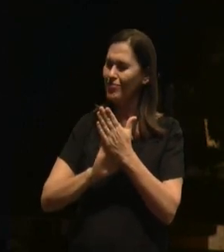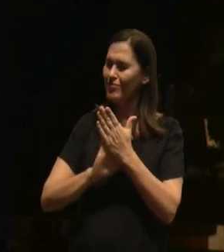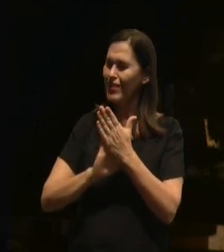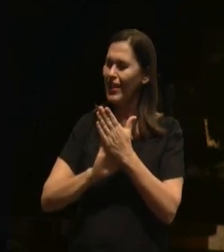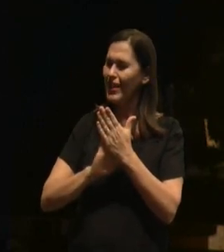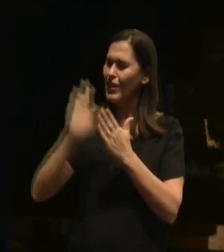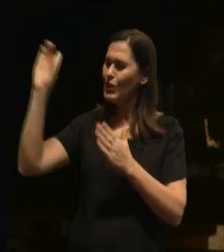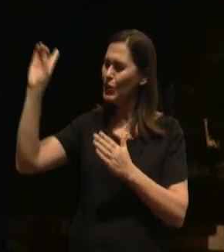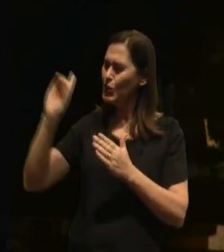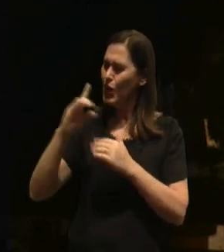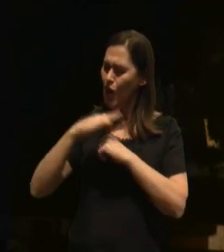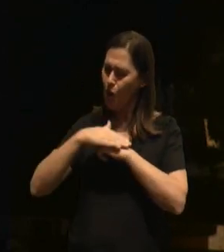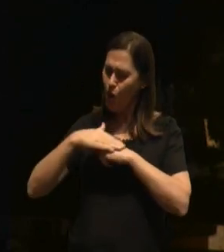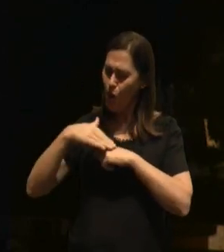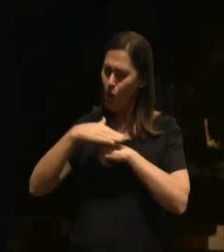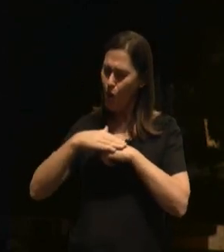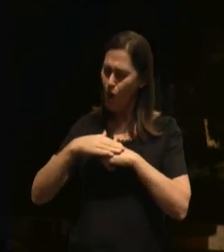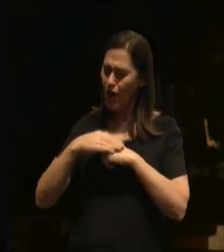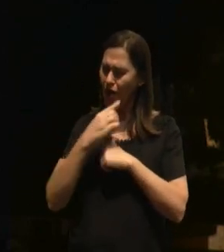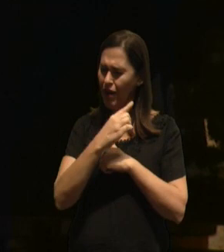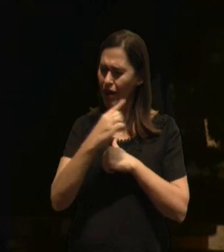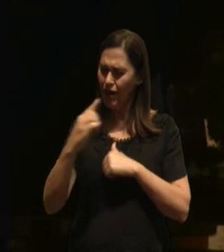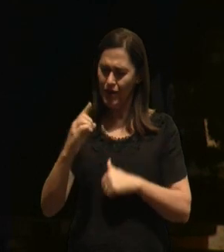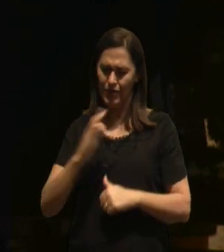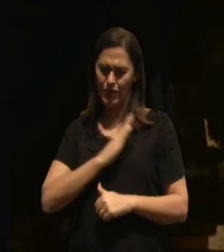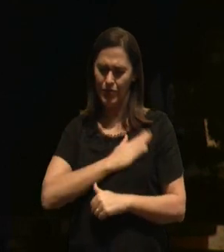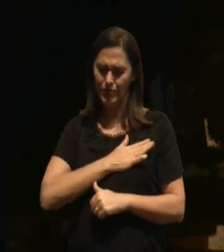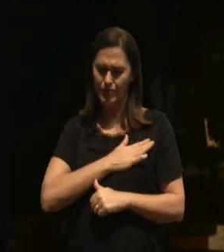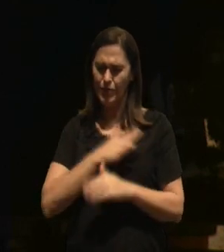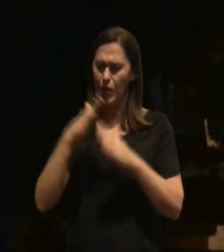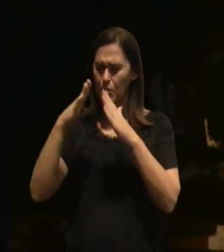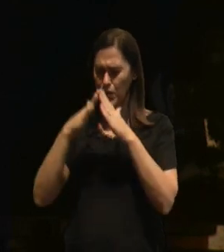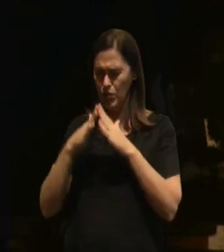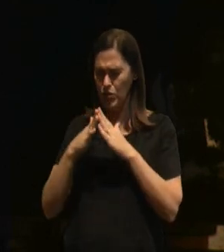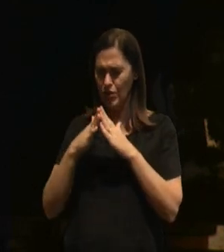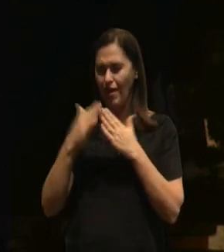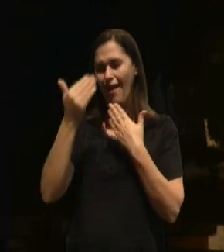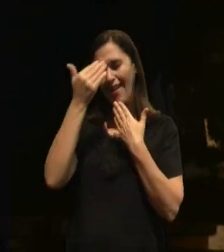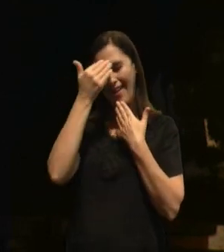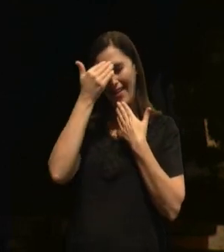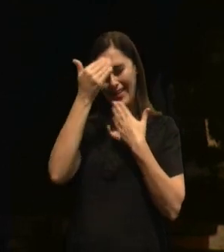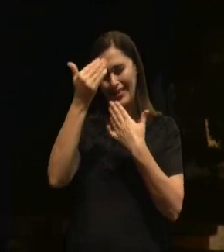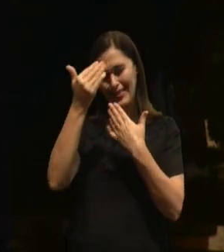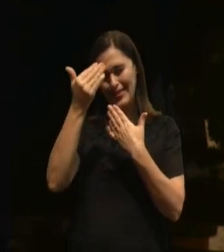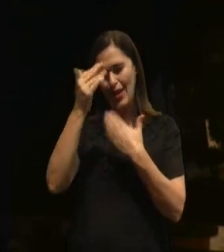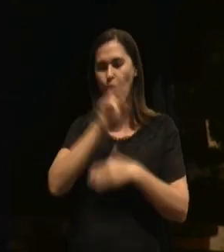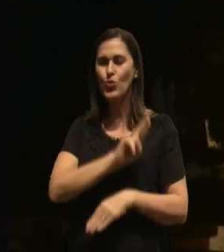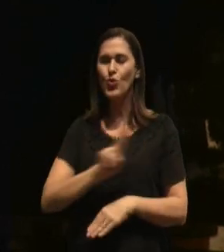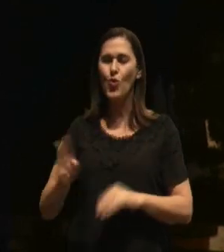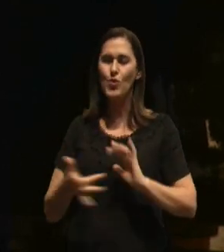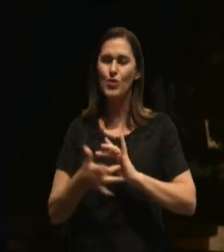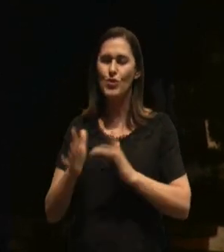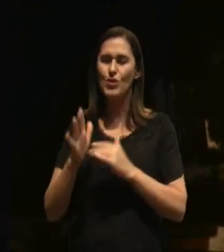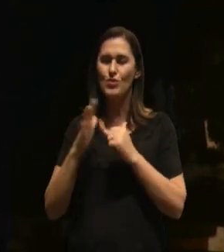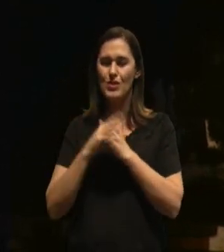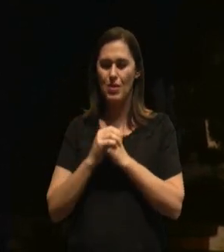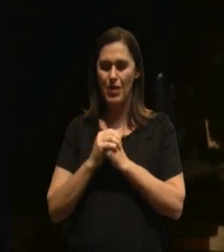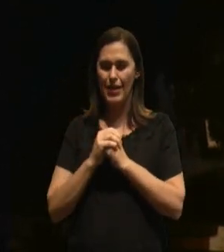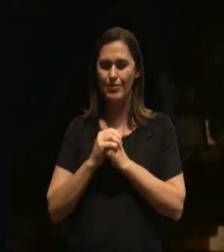que Tu estejas confortando a cada um dos corações. Isso que Te pedimos e Te agradecemos, em nome de Jesus,